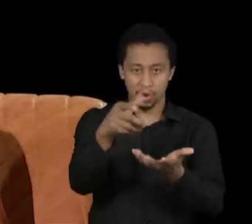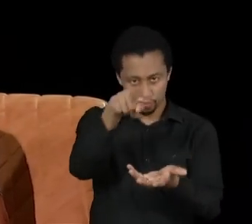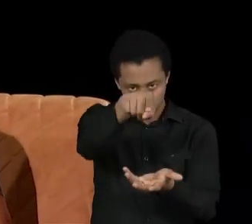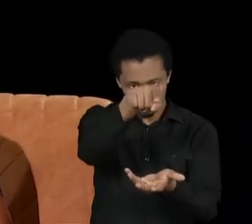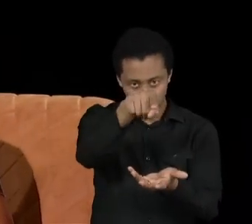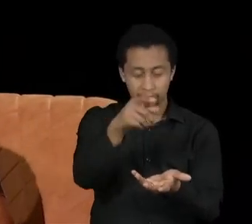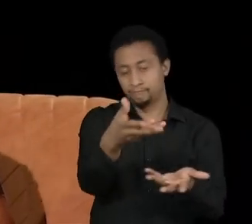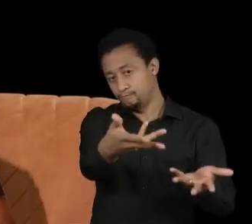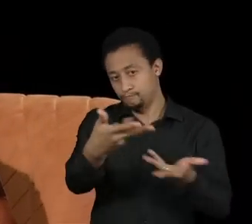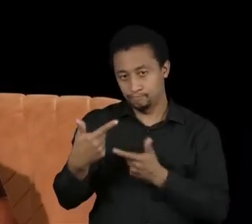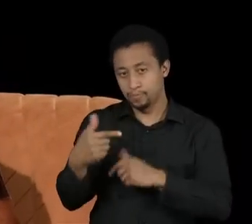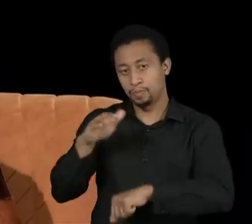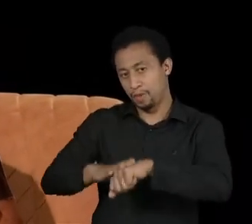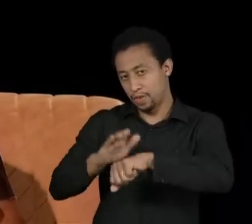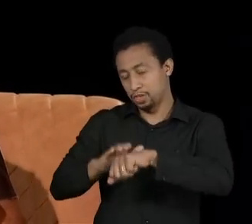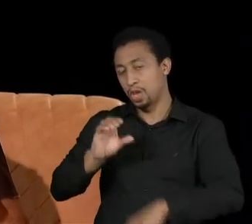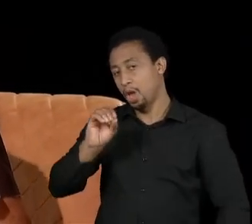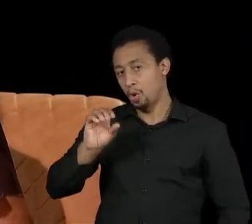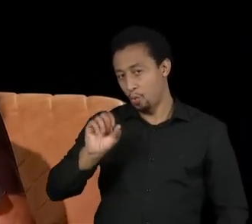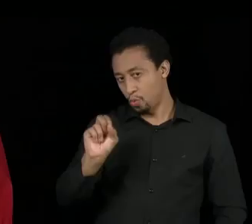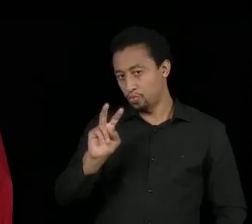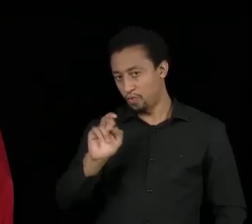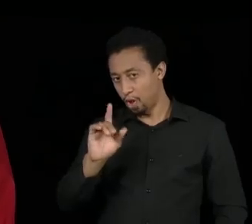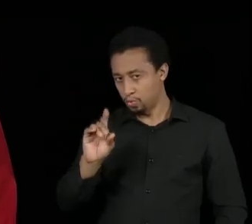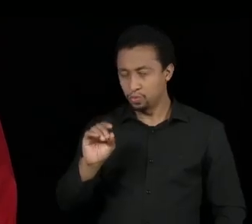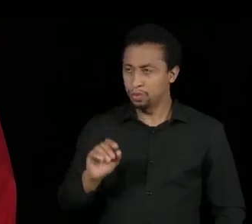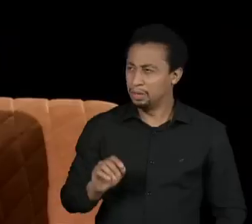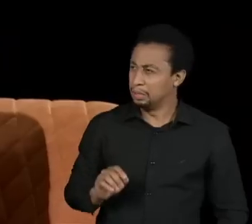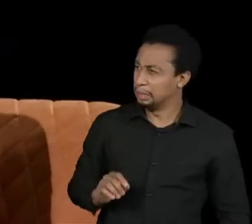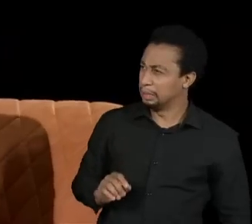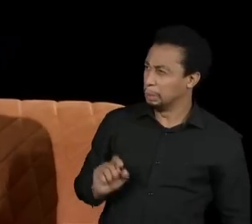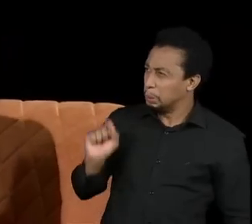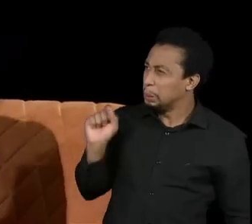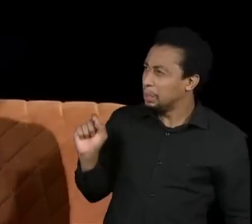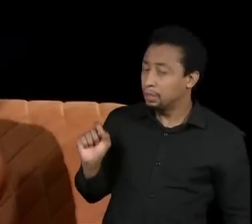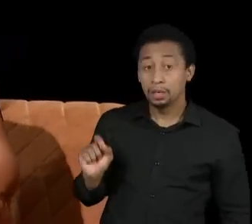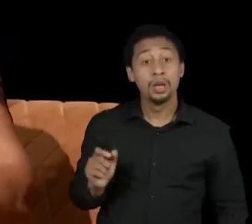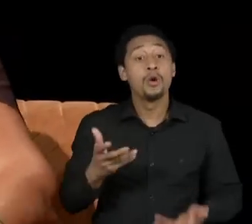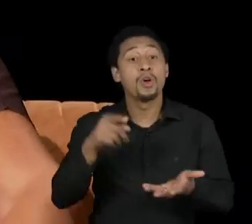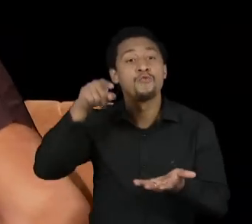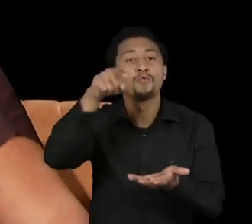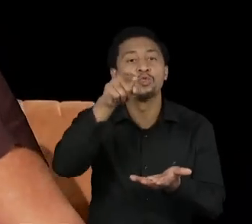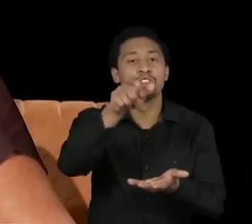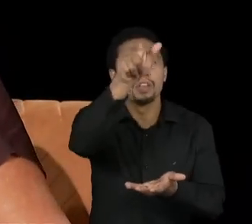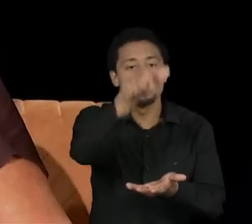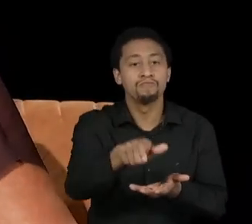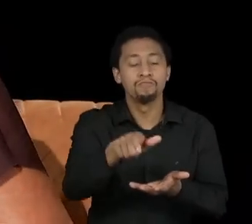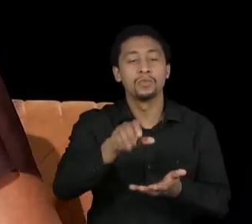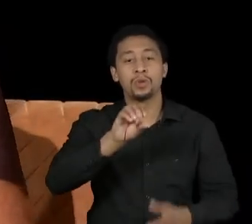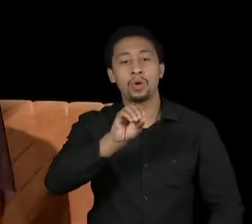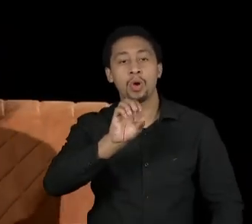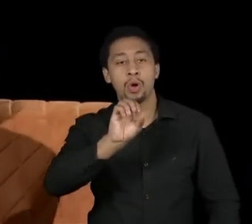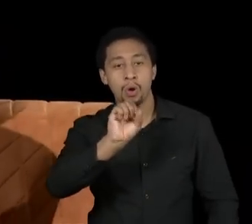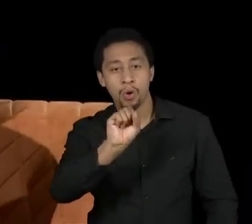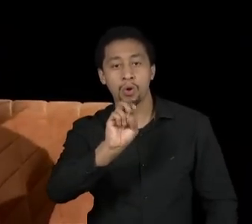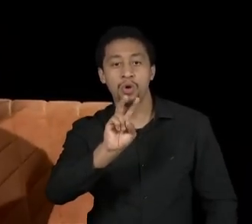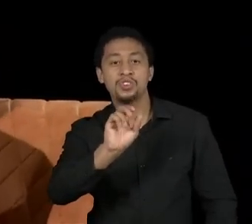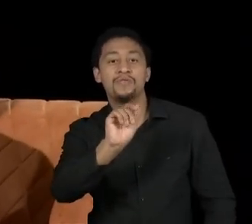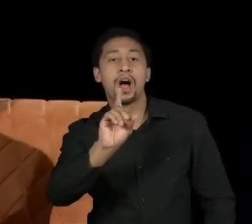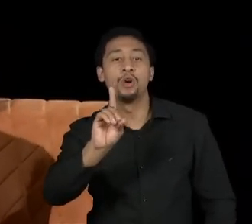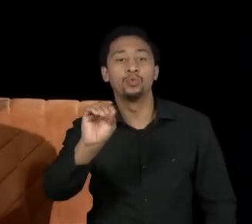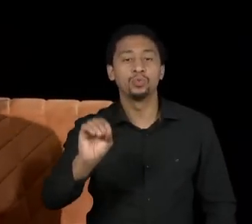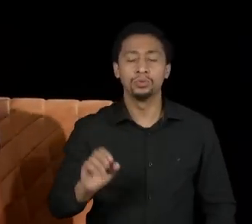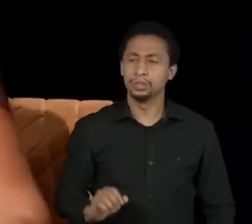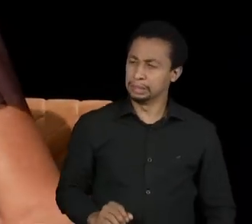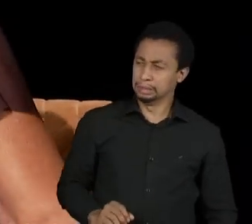Eu falei, como é que é? Eu quero que você faça o Oswaldo. Cara, eu caí no chão de rir. Aí a